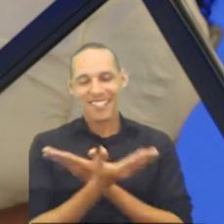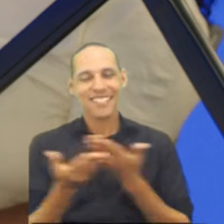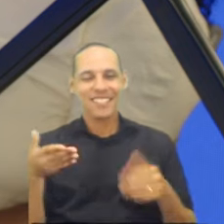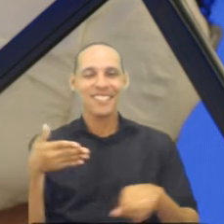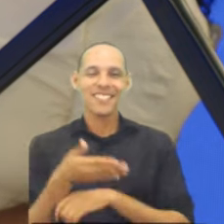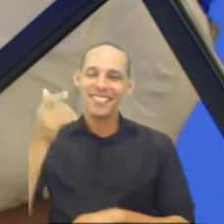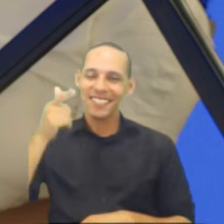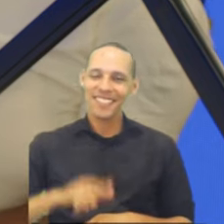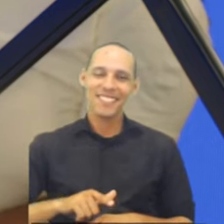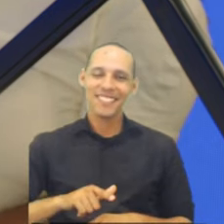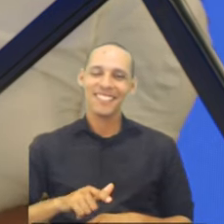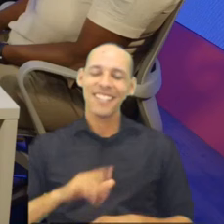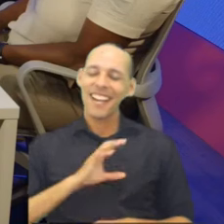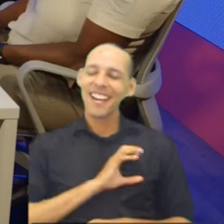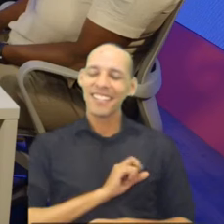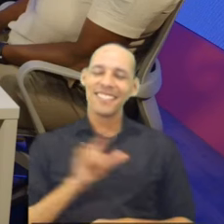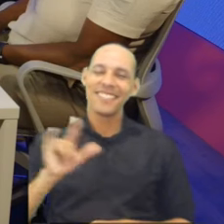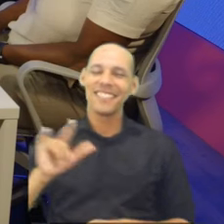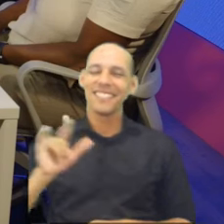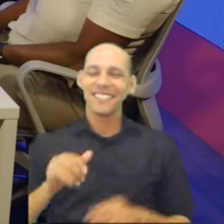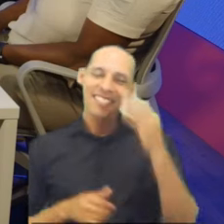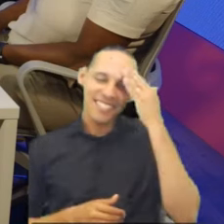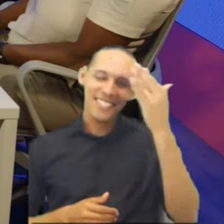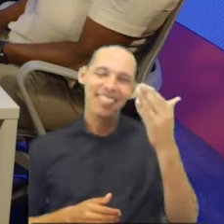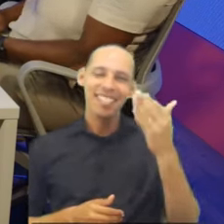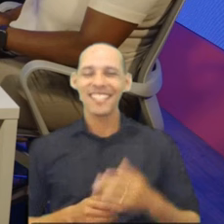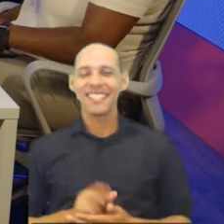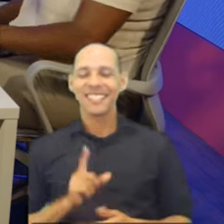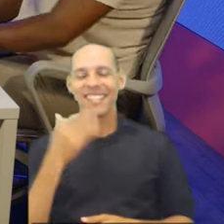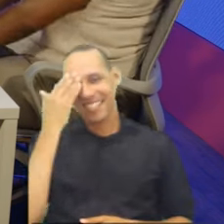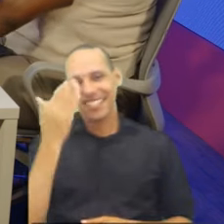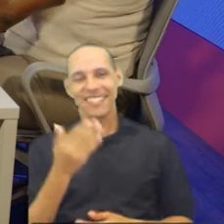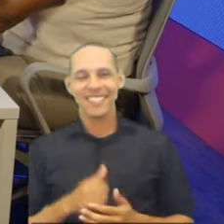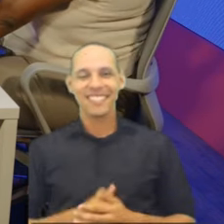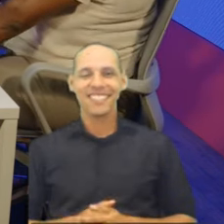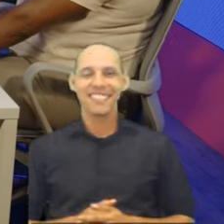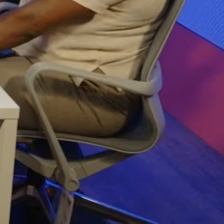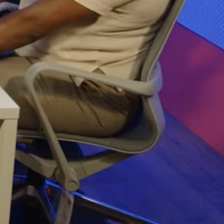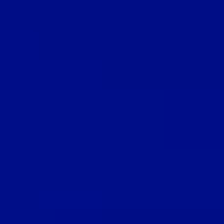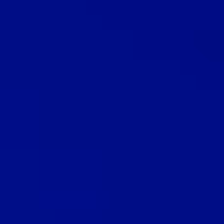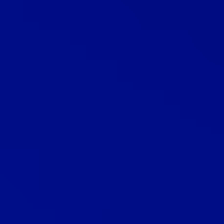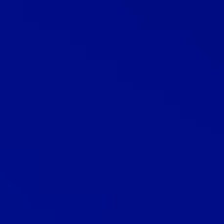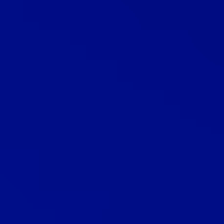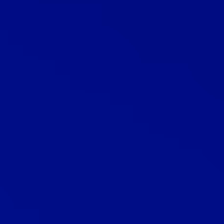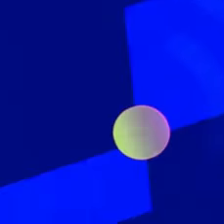Mais uma vez pela participação de vocês Adorei obgado obrigado obrigado obrigada gente obrigada